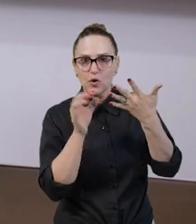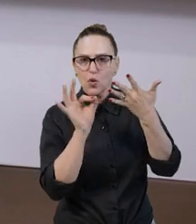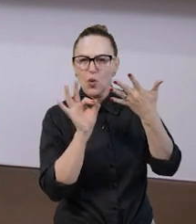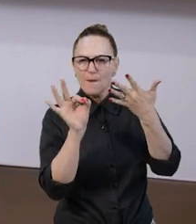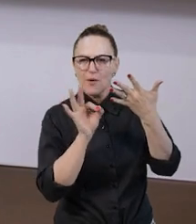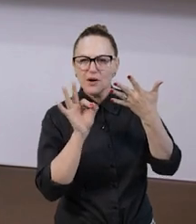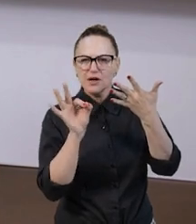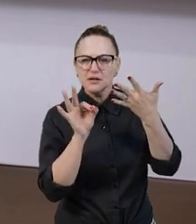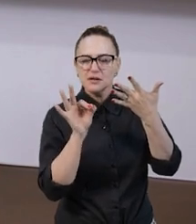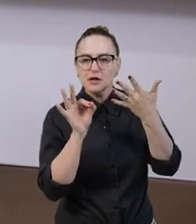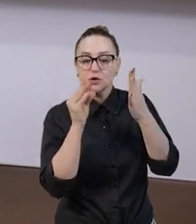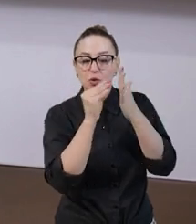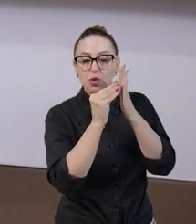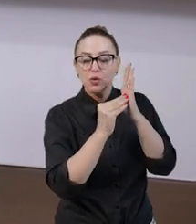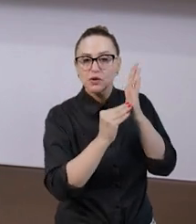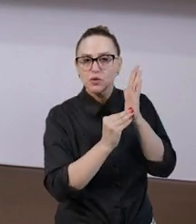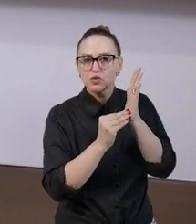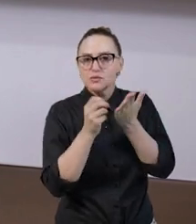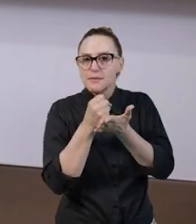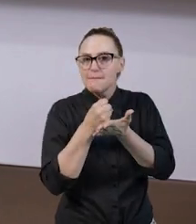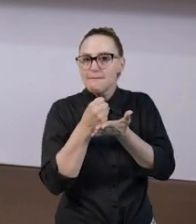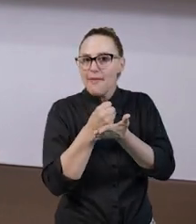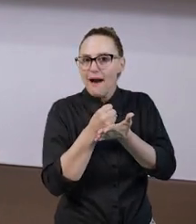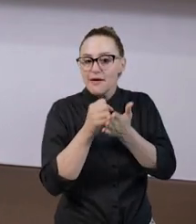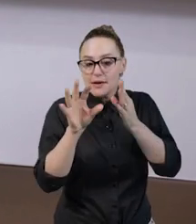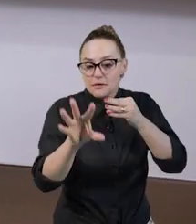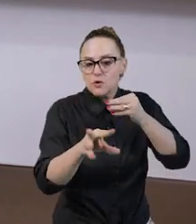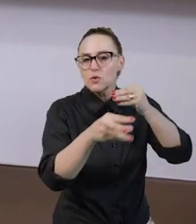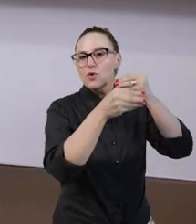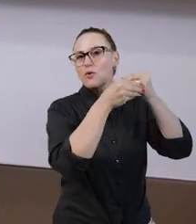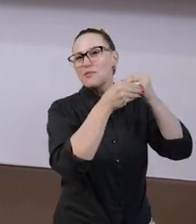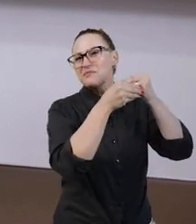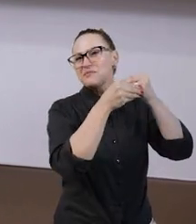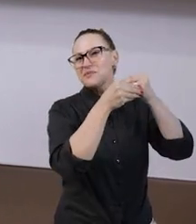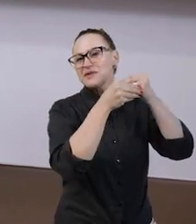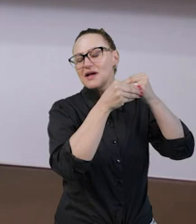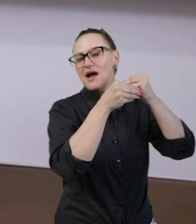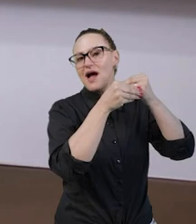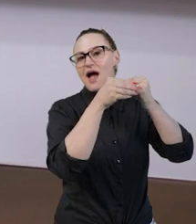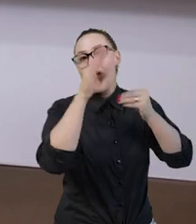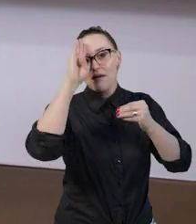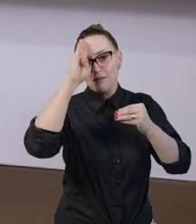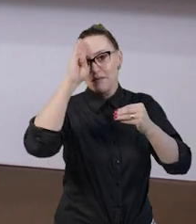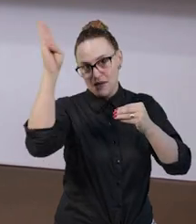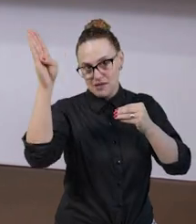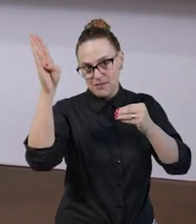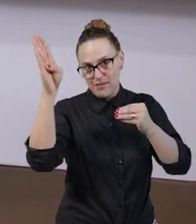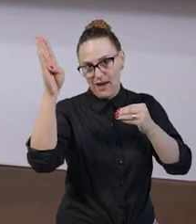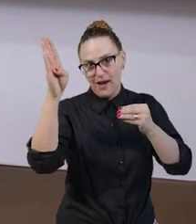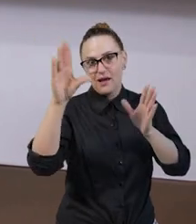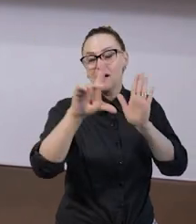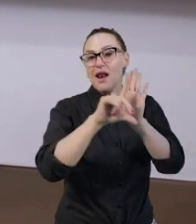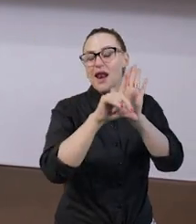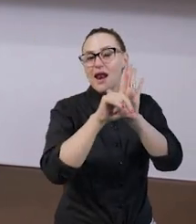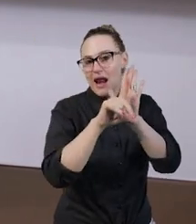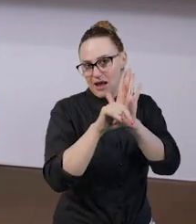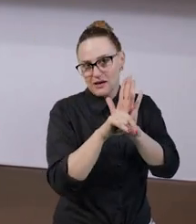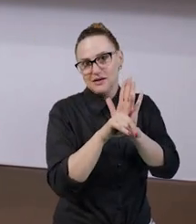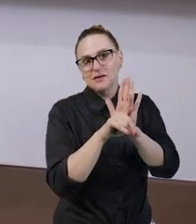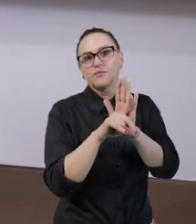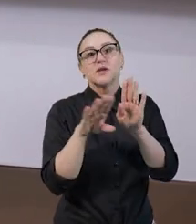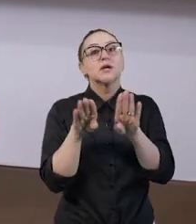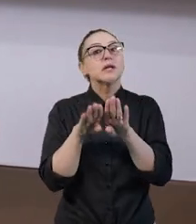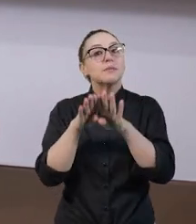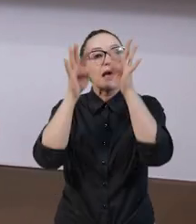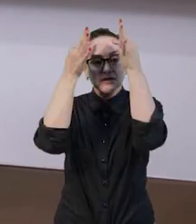como conteúdos básicos e complementares das principais leis de mais dispositivos legais e as